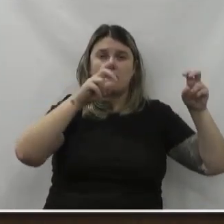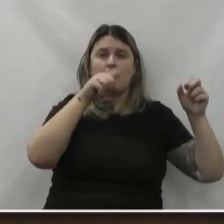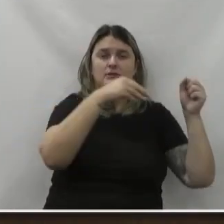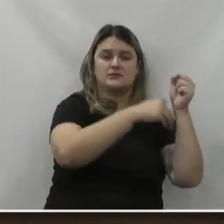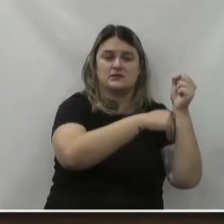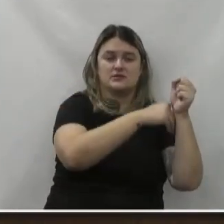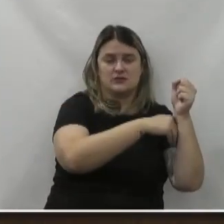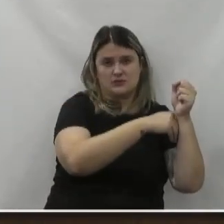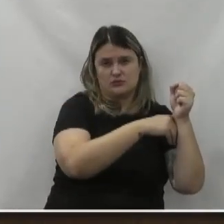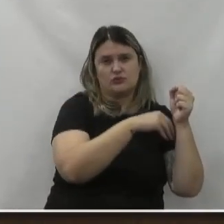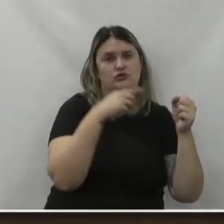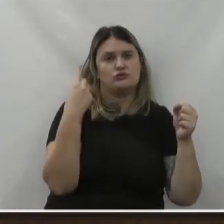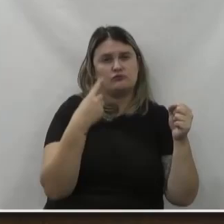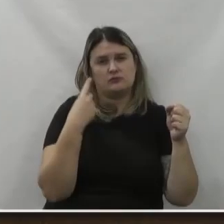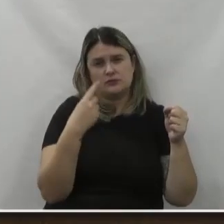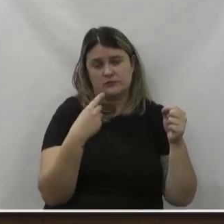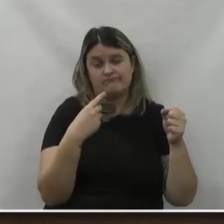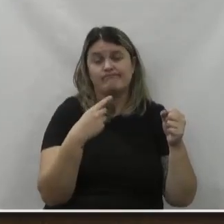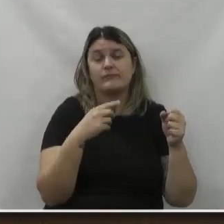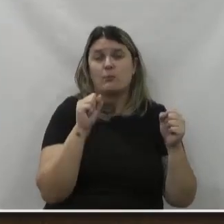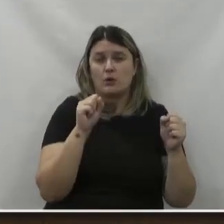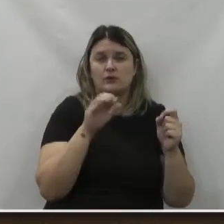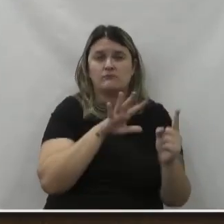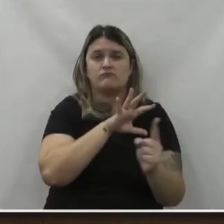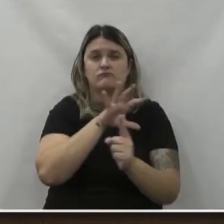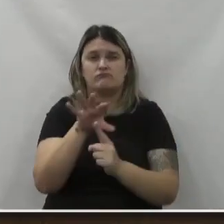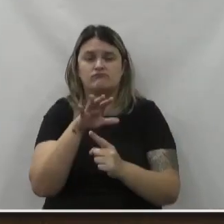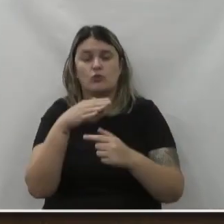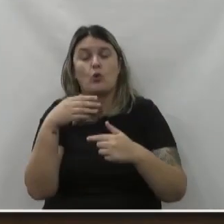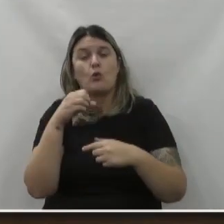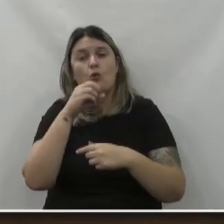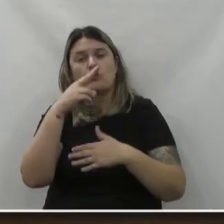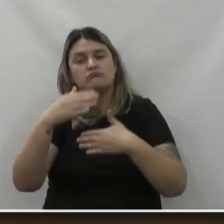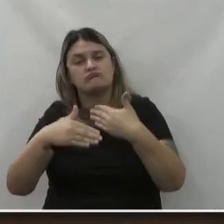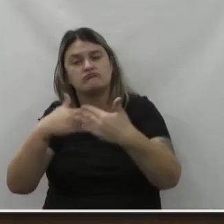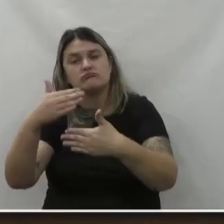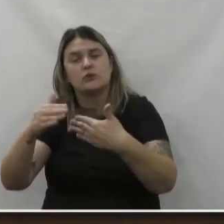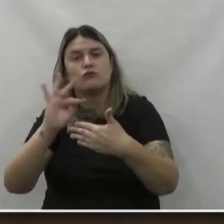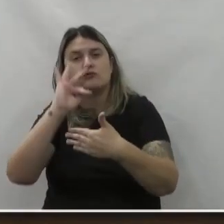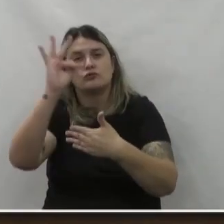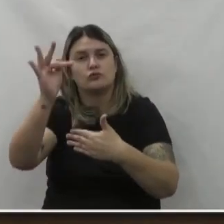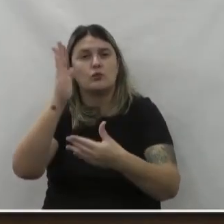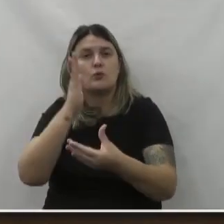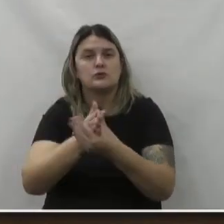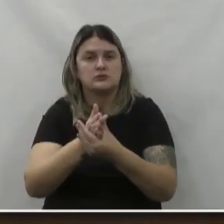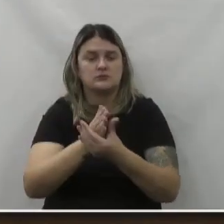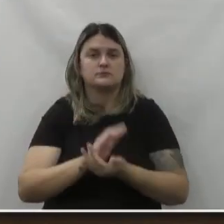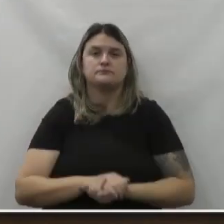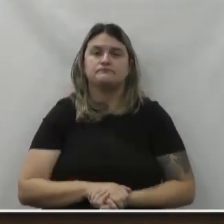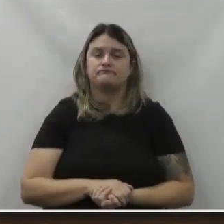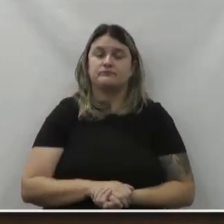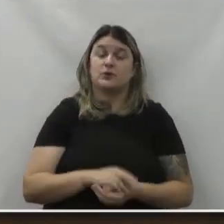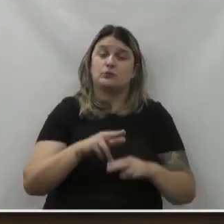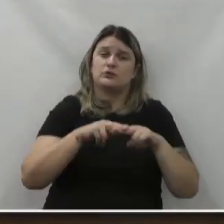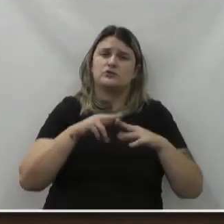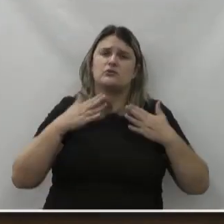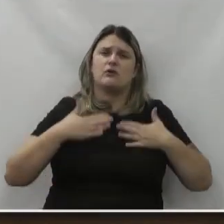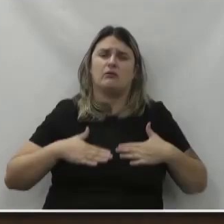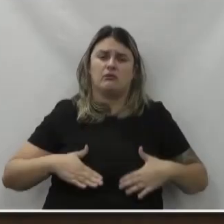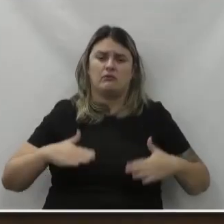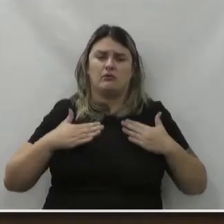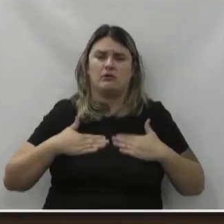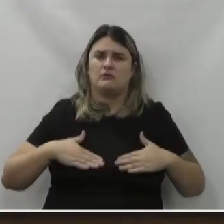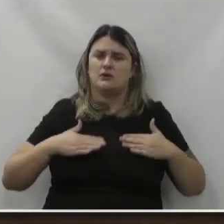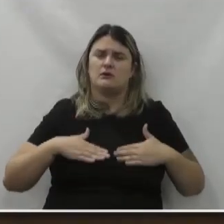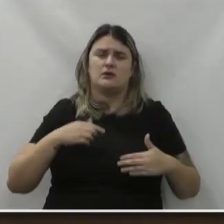judicializada, podendo influenciar ou prejudicar o andamento jurídico parcial do processo. Por isso que, nesse momento,